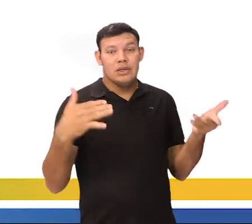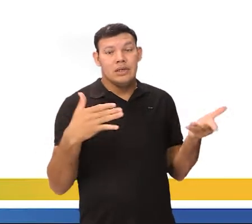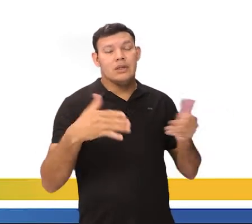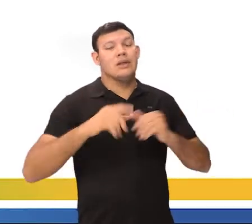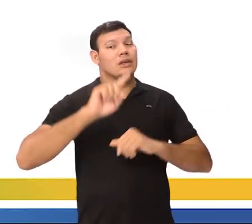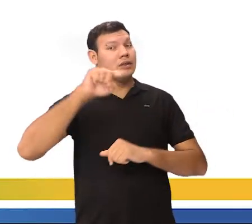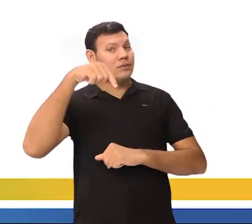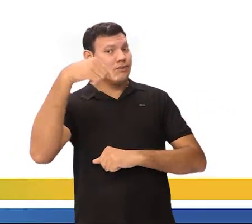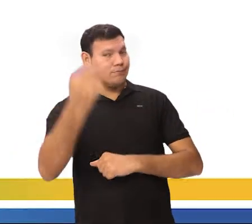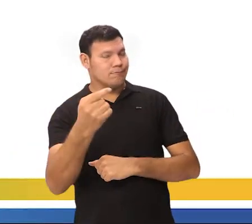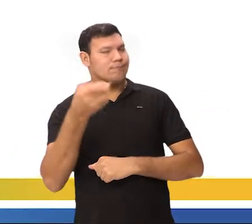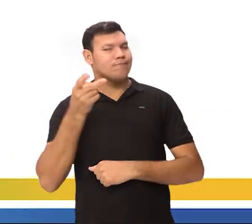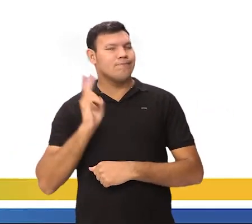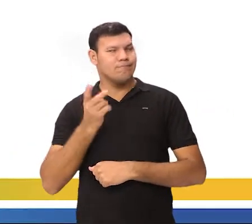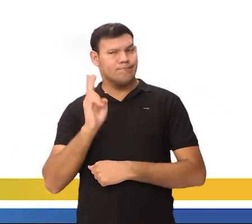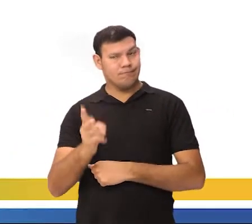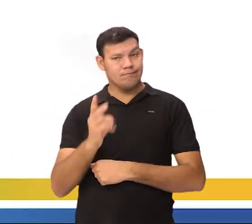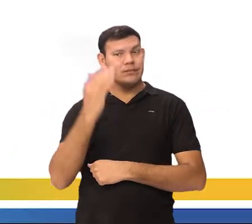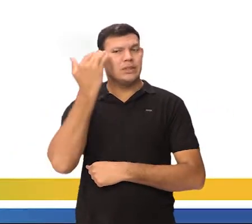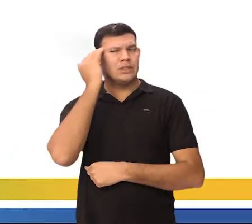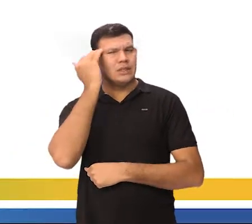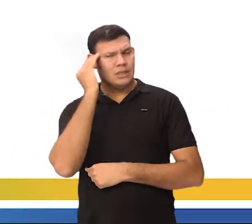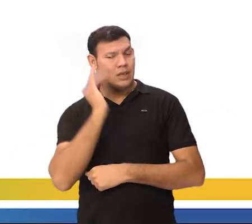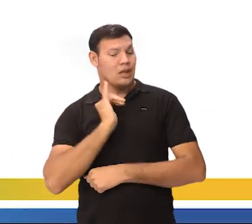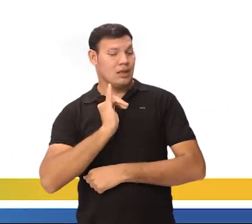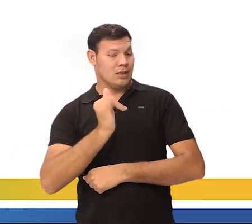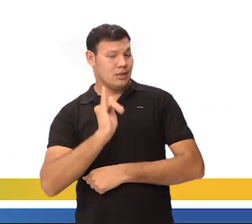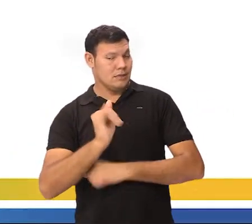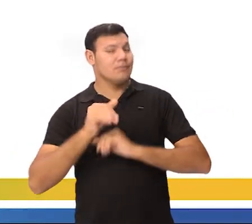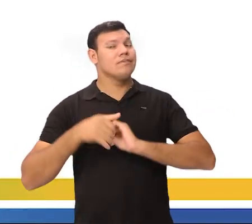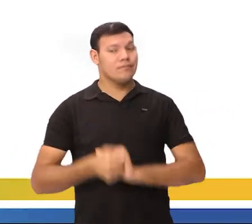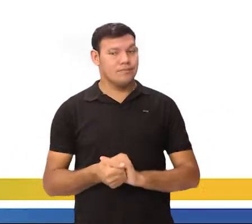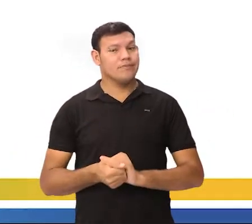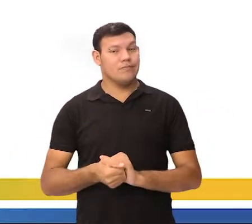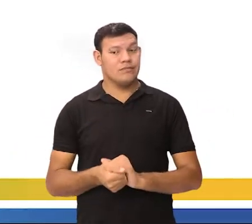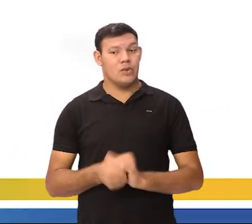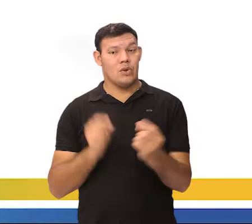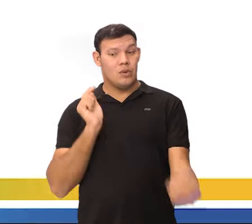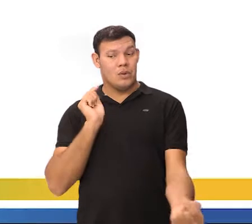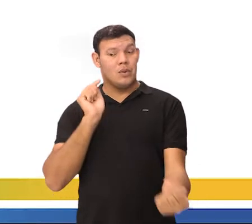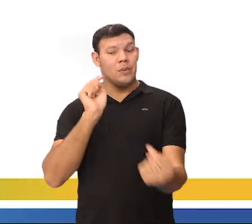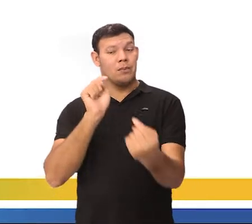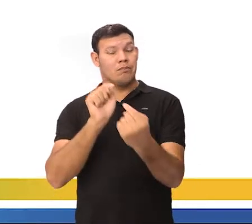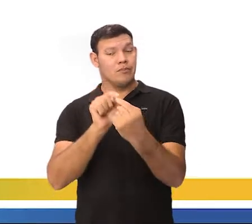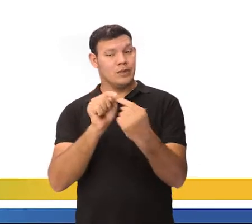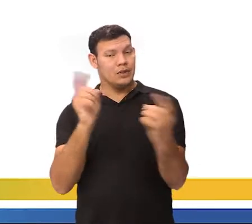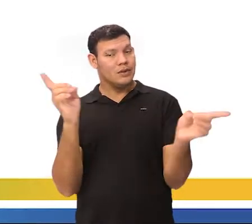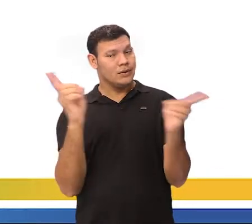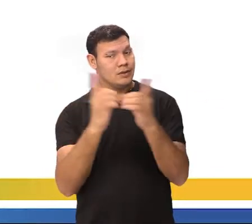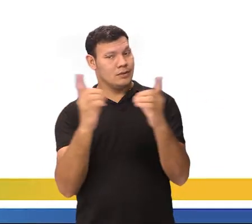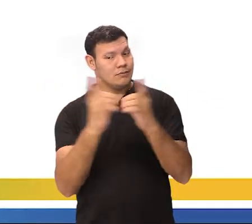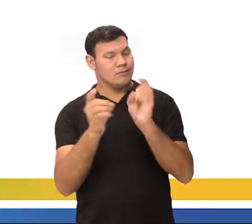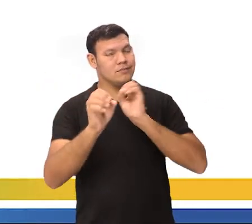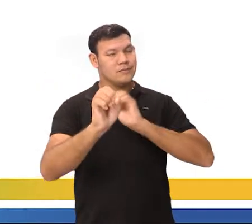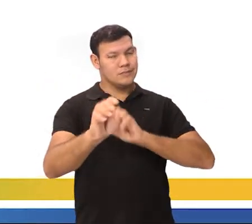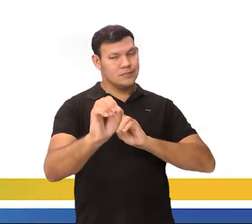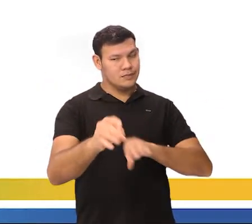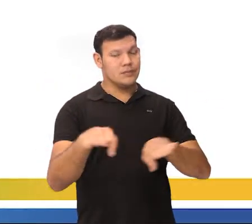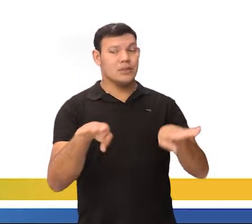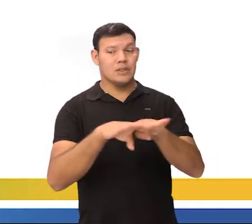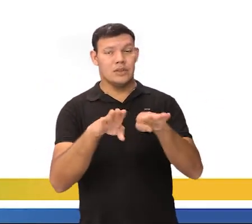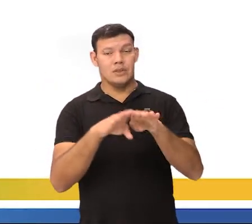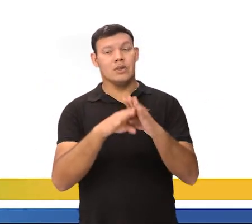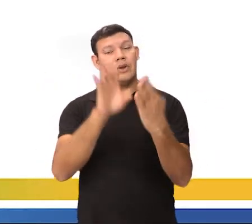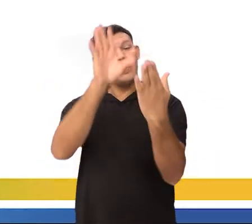tarde, ela continuou sendo entendida como narrativa, mas ganhou uma finalidade didática: ensinar e criar modelos